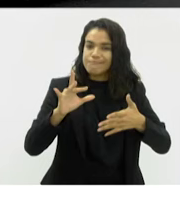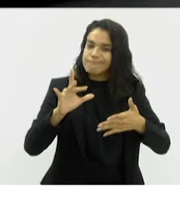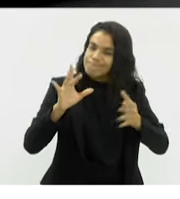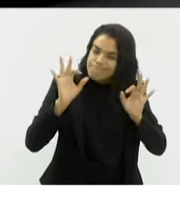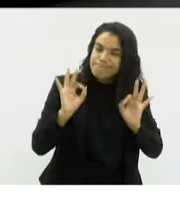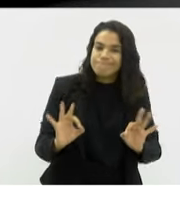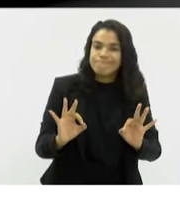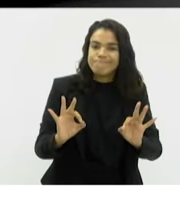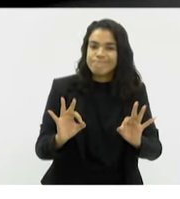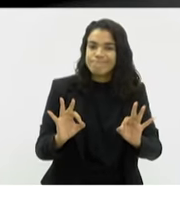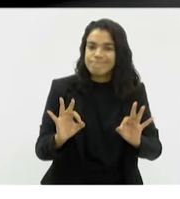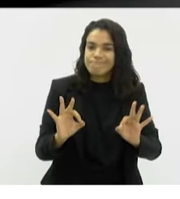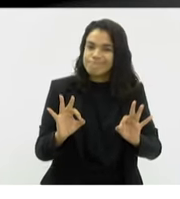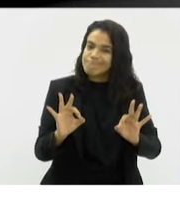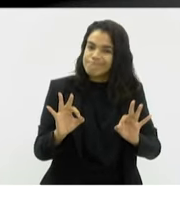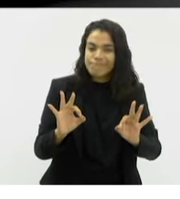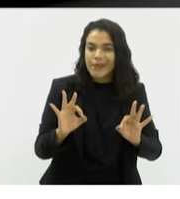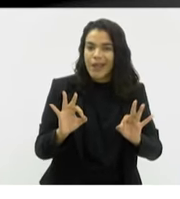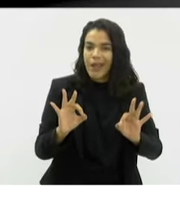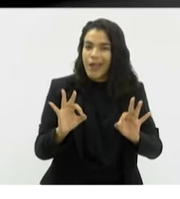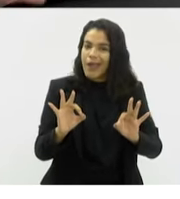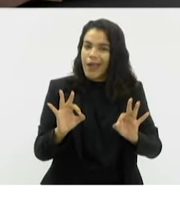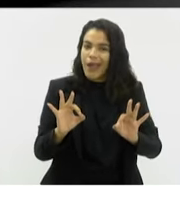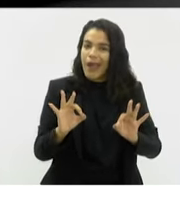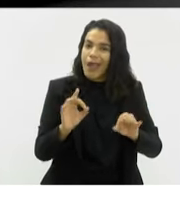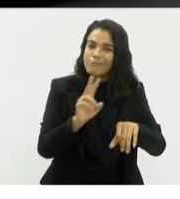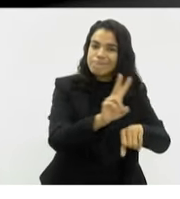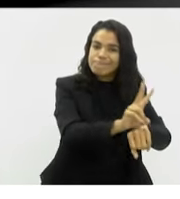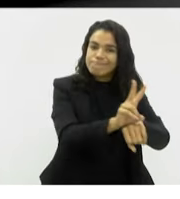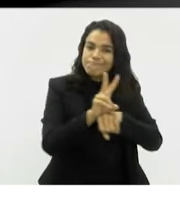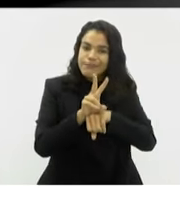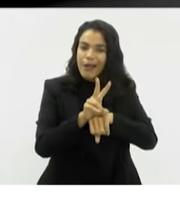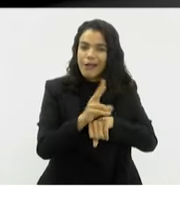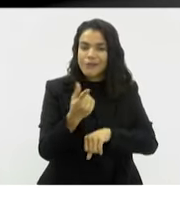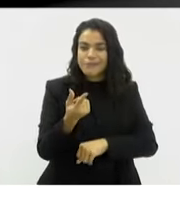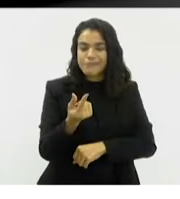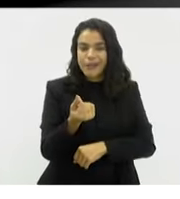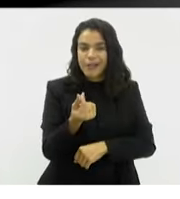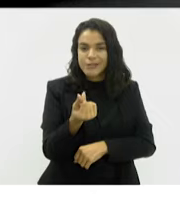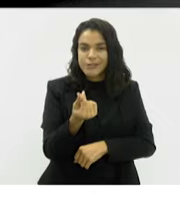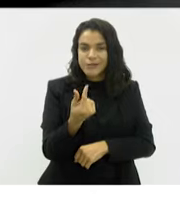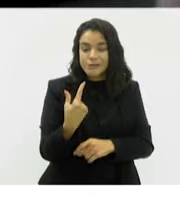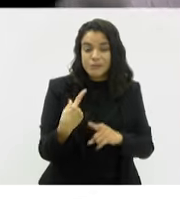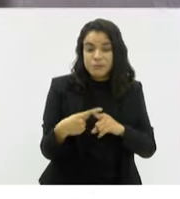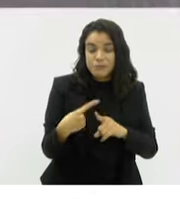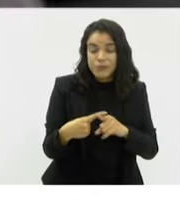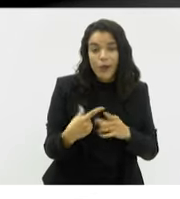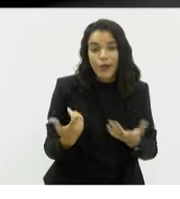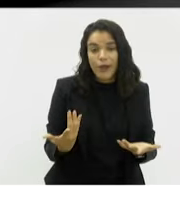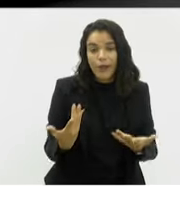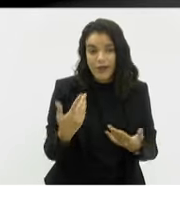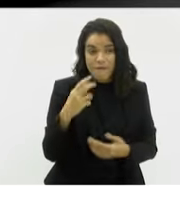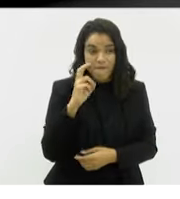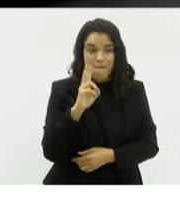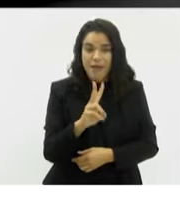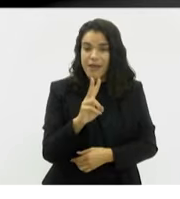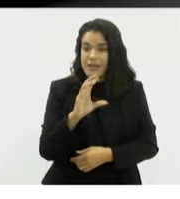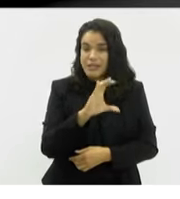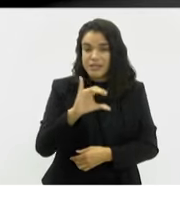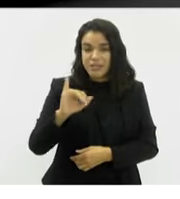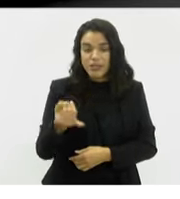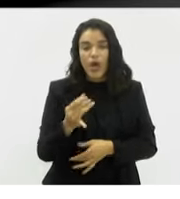é contração de empréstimo. Porque o que a gente vê mais aqui na CCJ? Todo